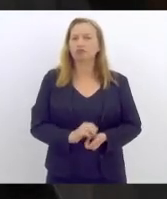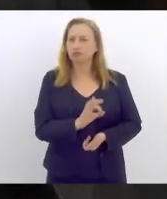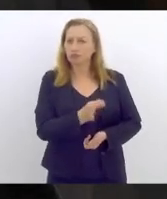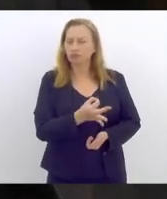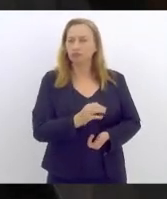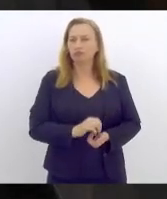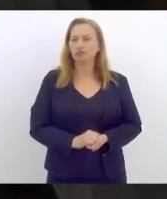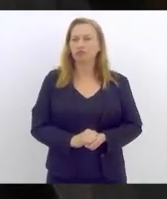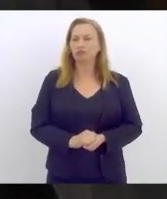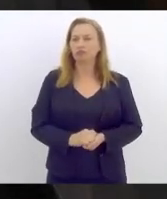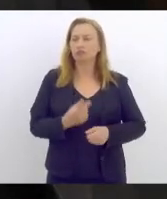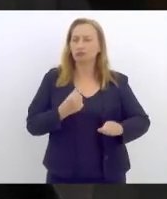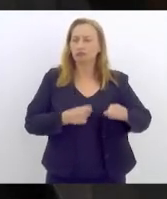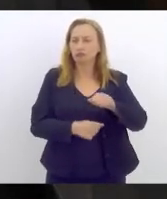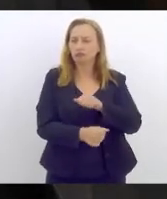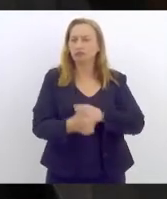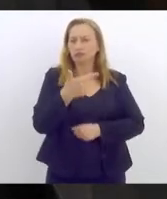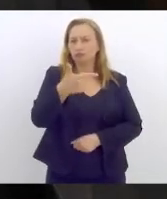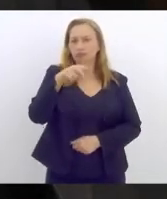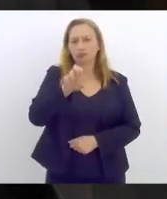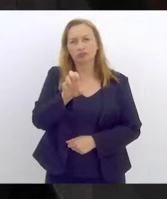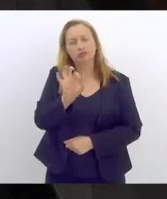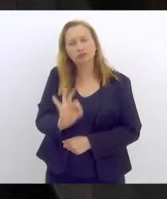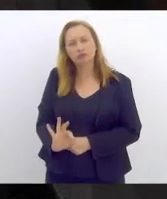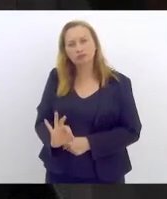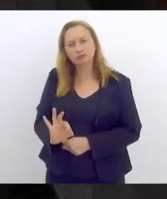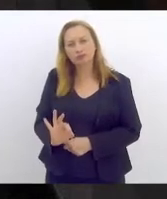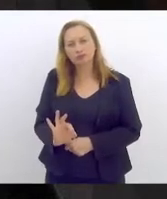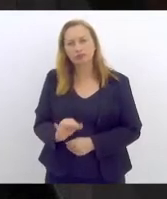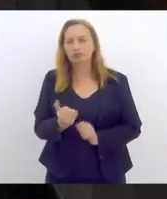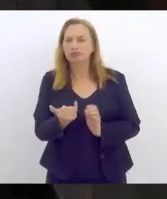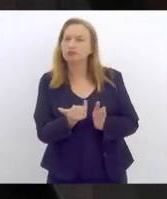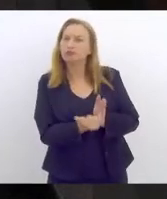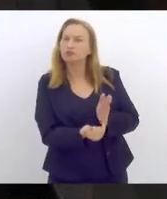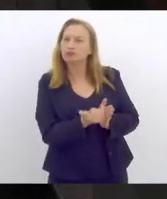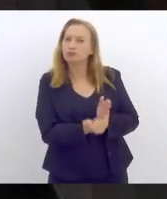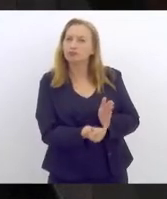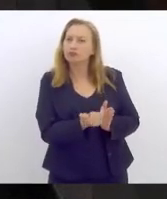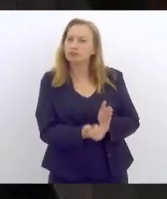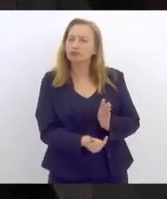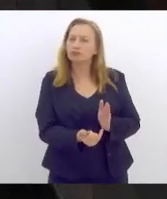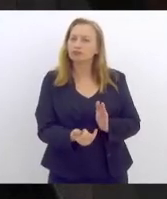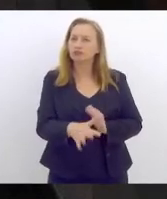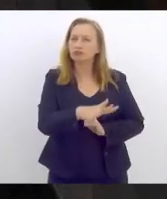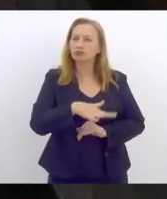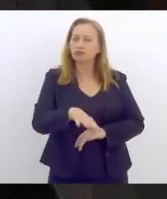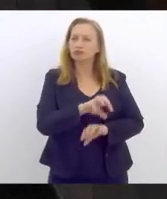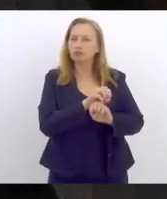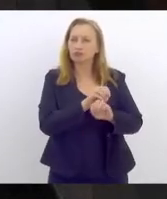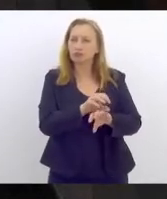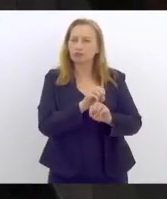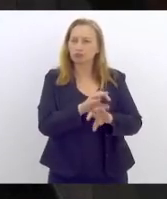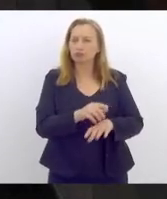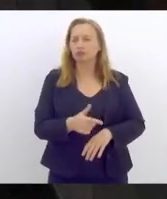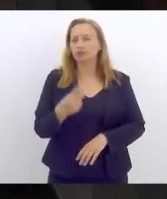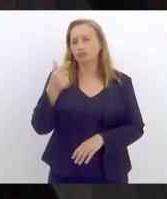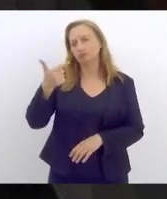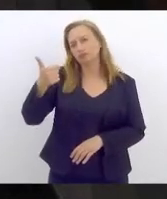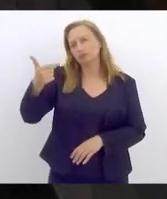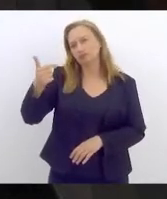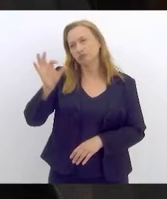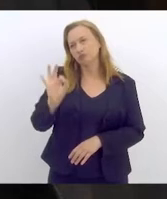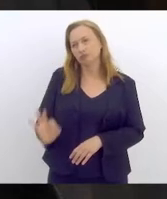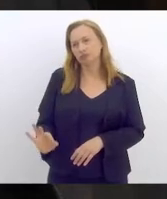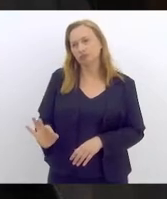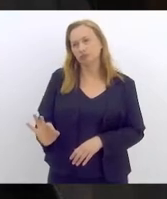de investir 25% dos impostos em educação e 12%